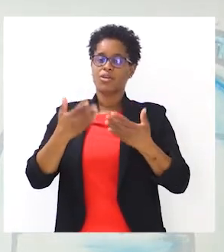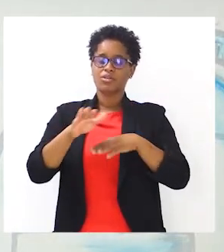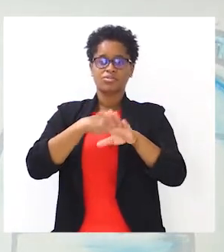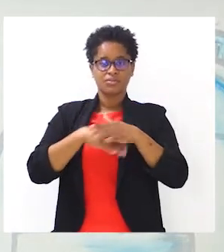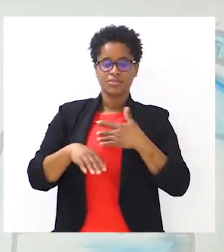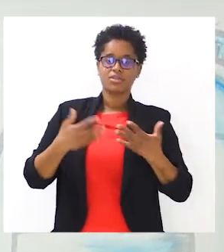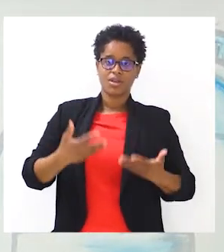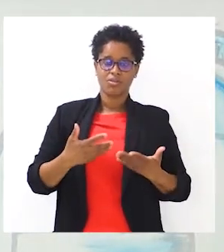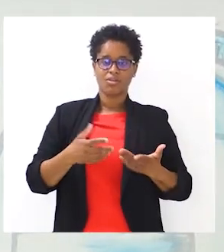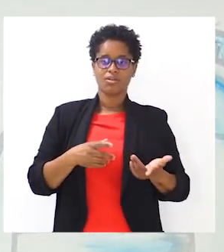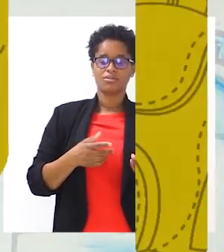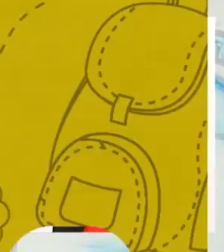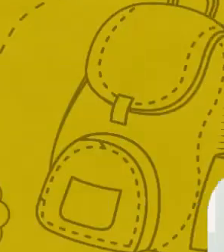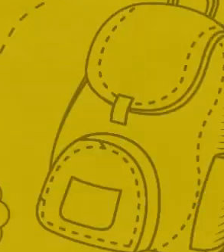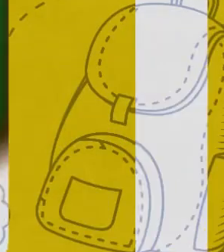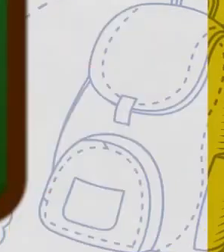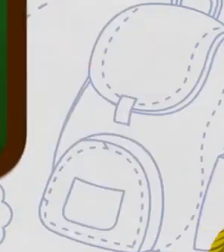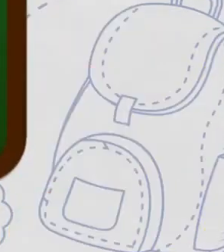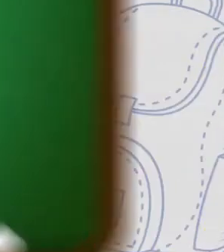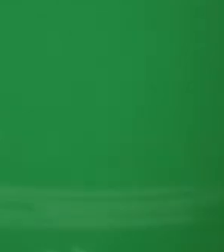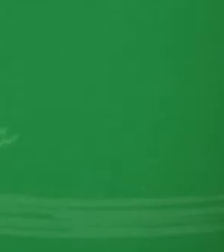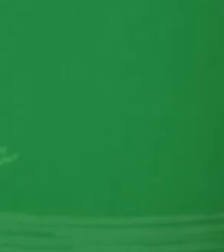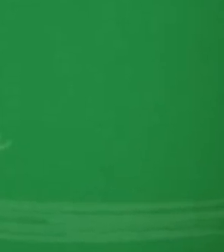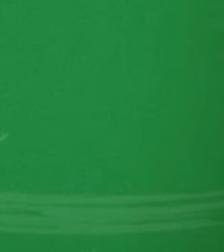passemos agora para